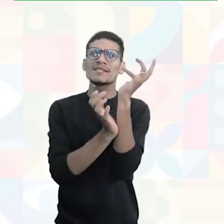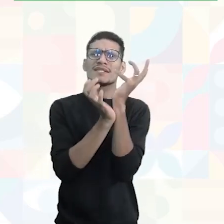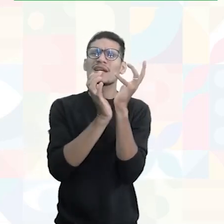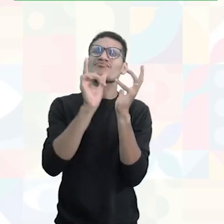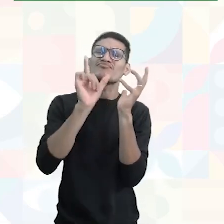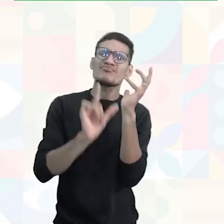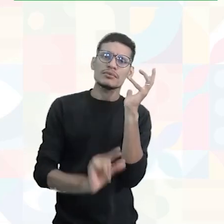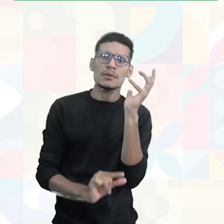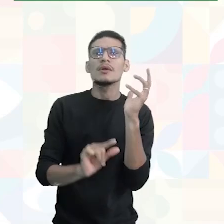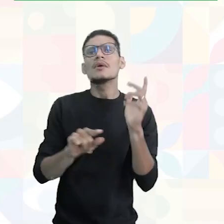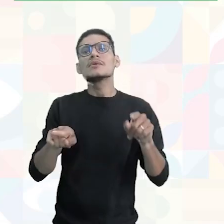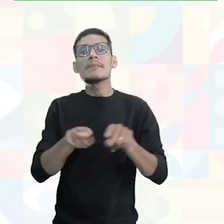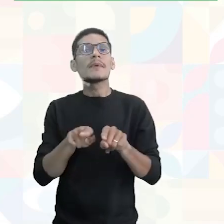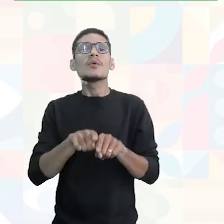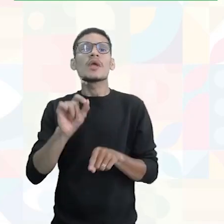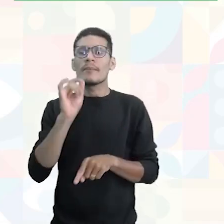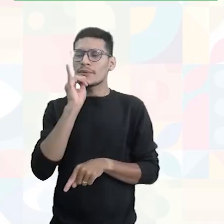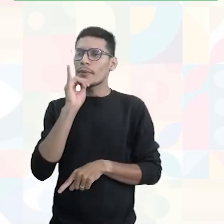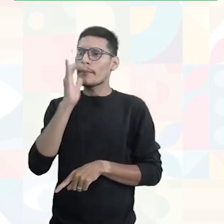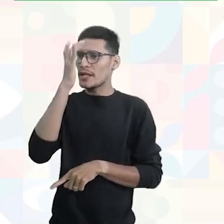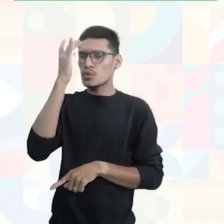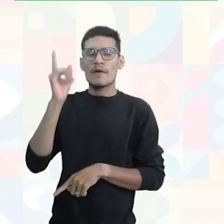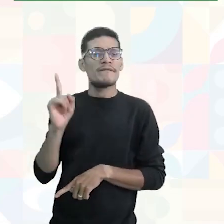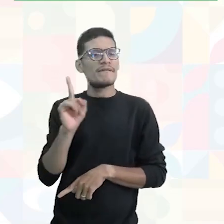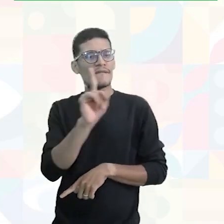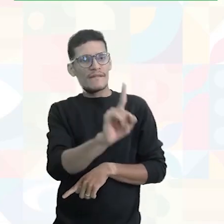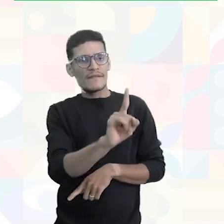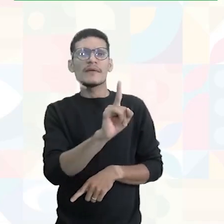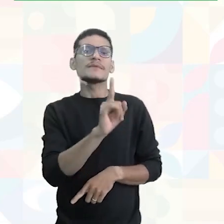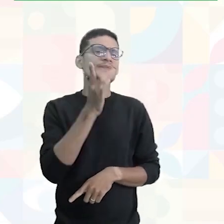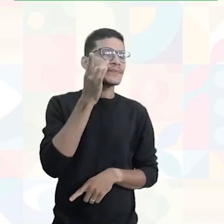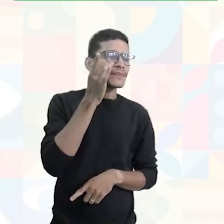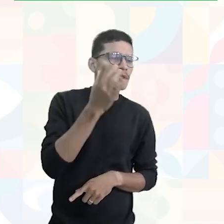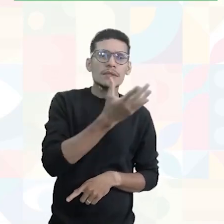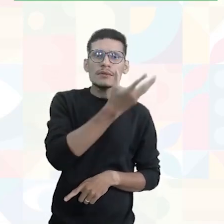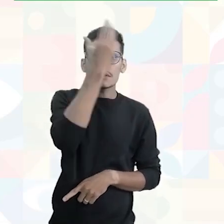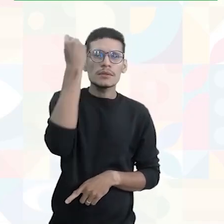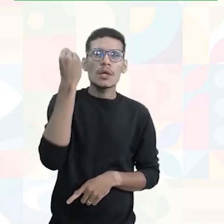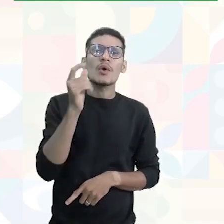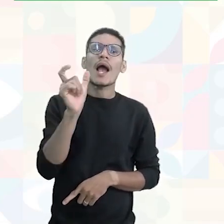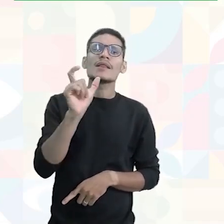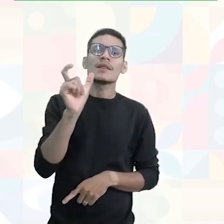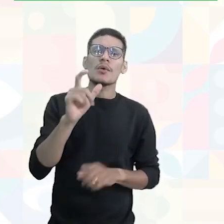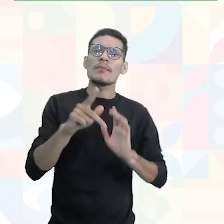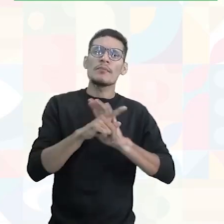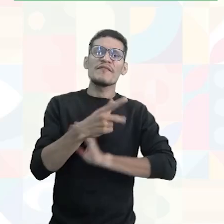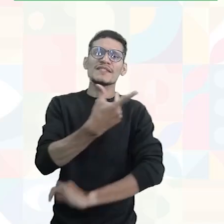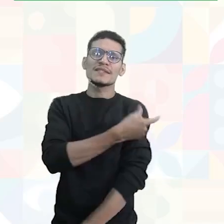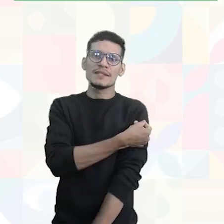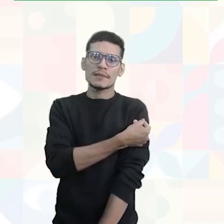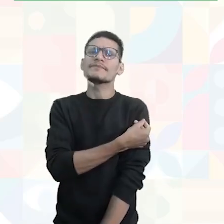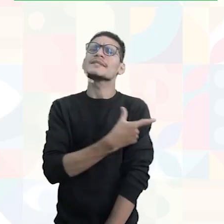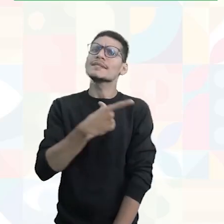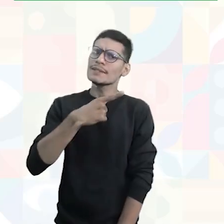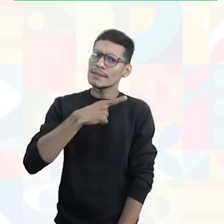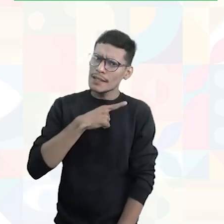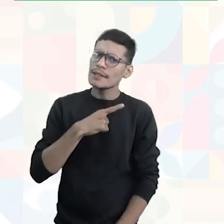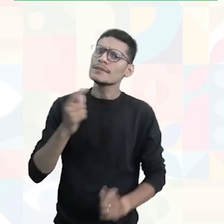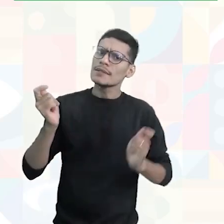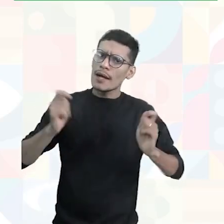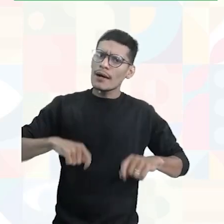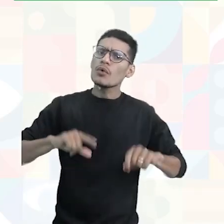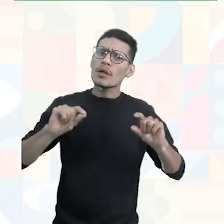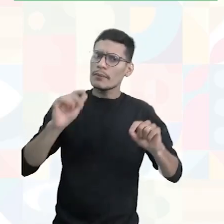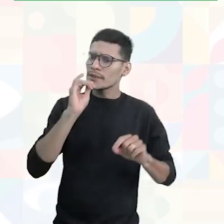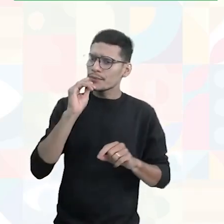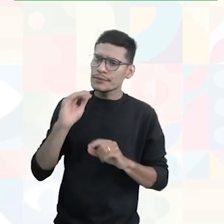exemplo, a pessoa foi lá e fazer uma matrícula e esqueceu um cartão de vacinação, por exemplo. Ela tem a possibilidade de fazer